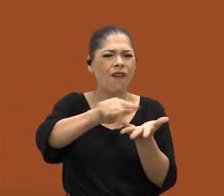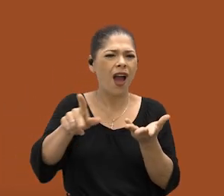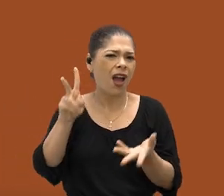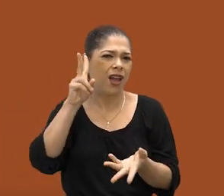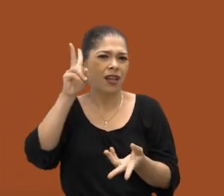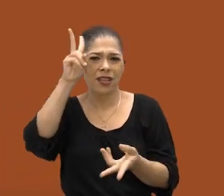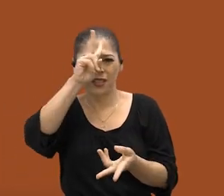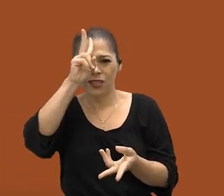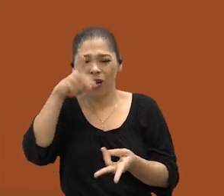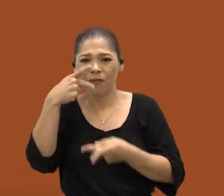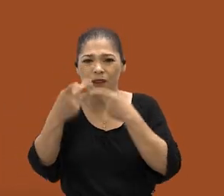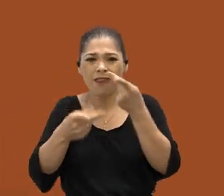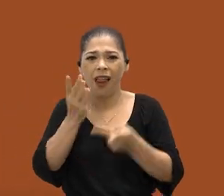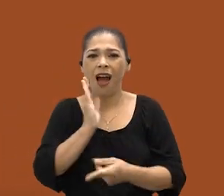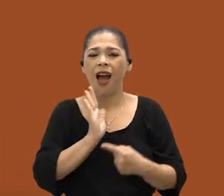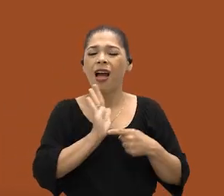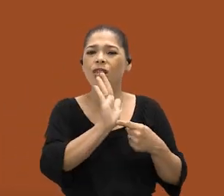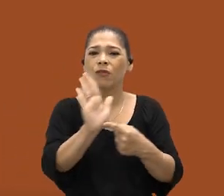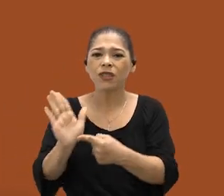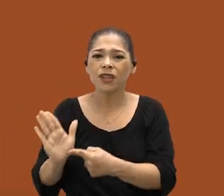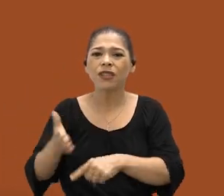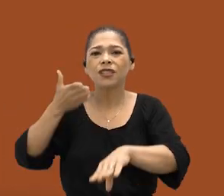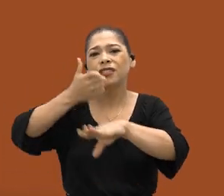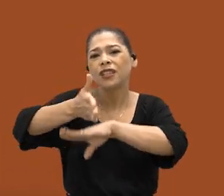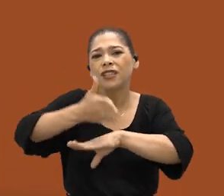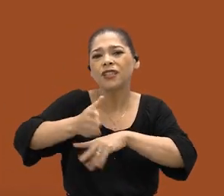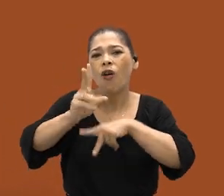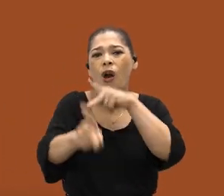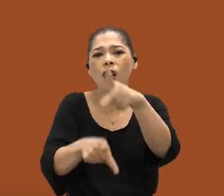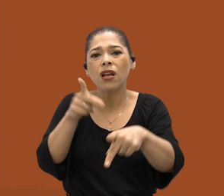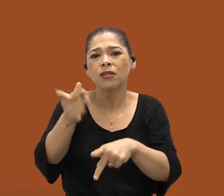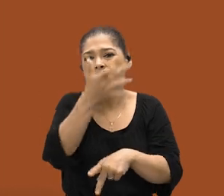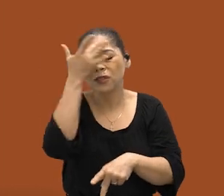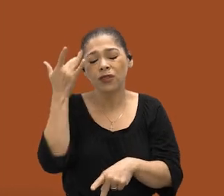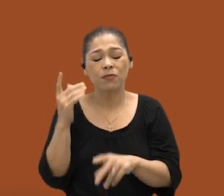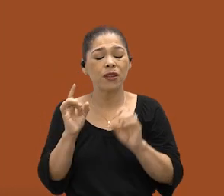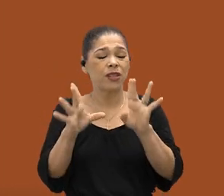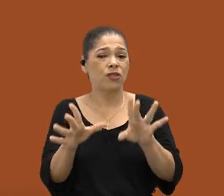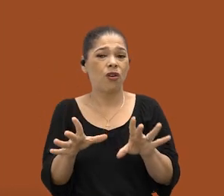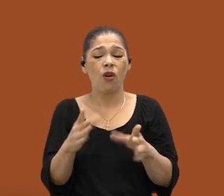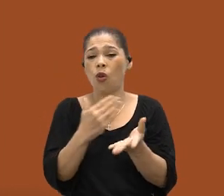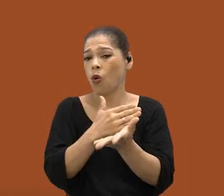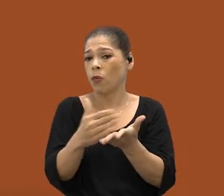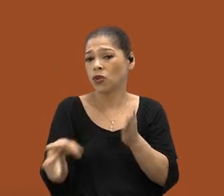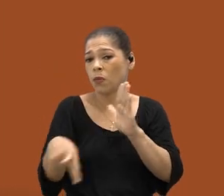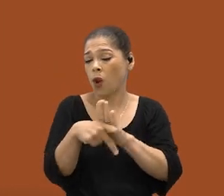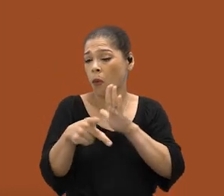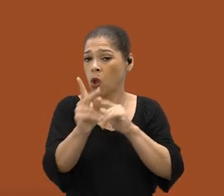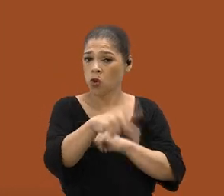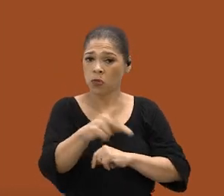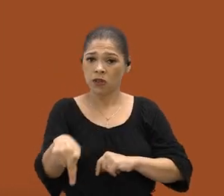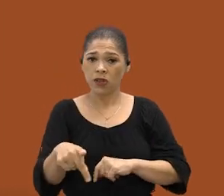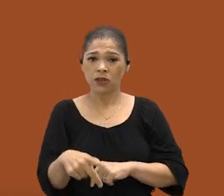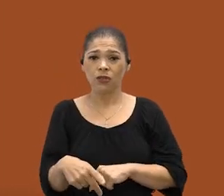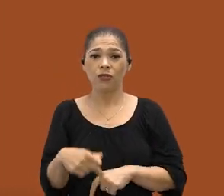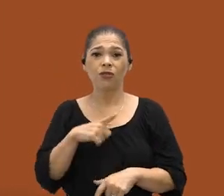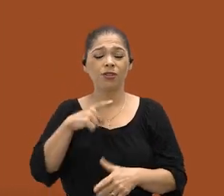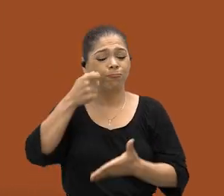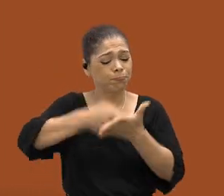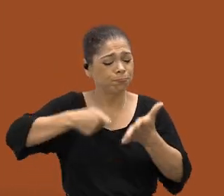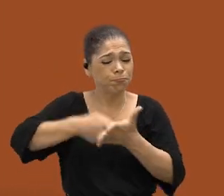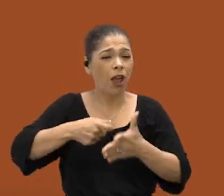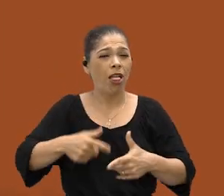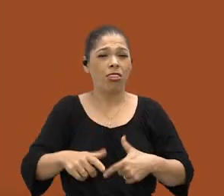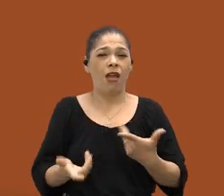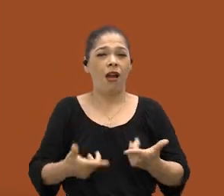histórias ainda para serem contadas para que tenha seja acessível ao grande público Mas isso não pode ser apenas uma iniciativa do professor que é